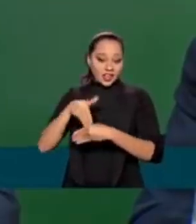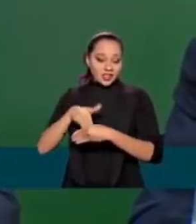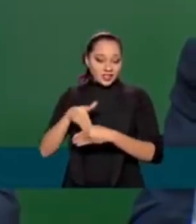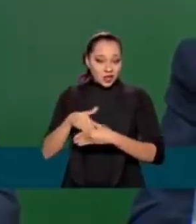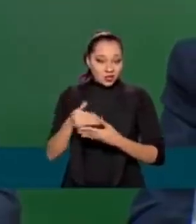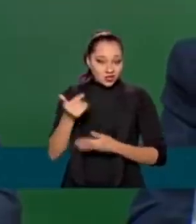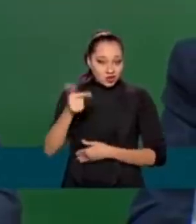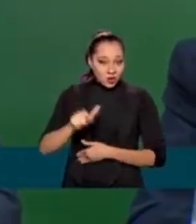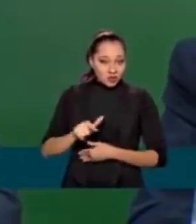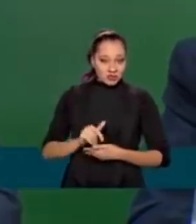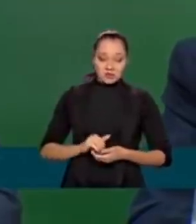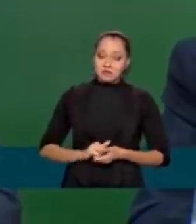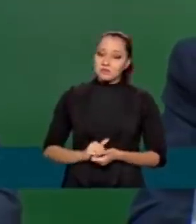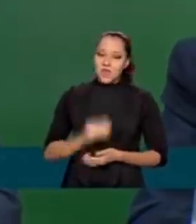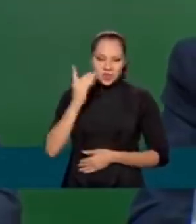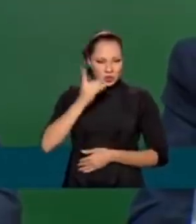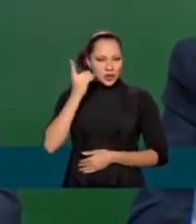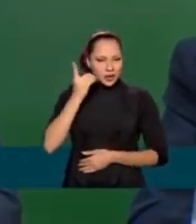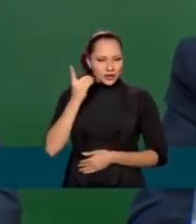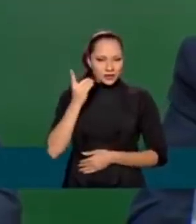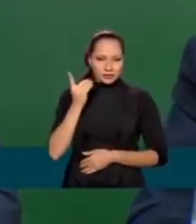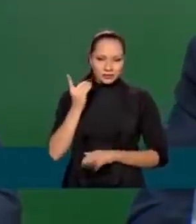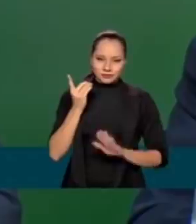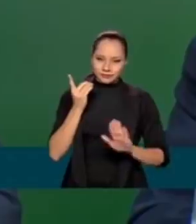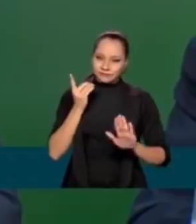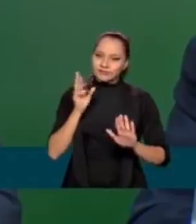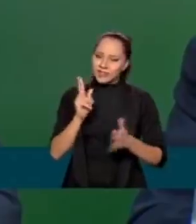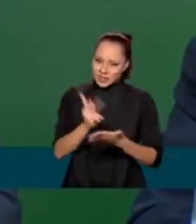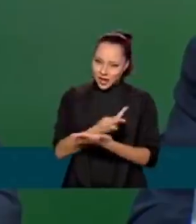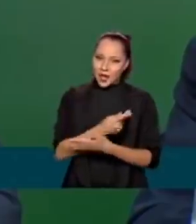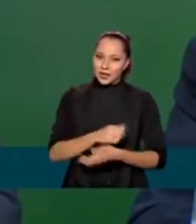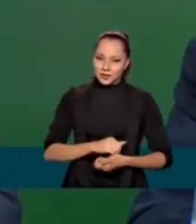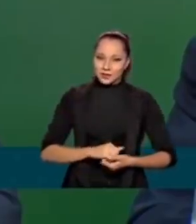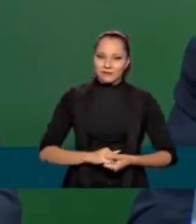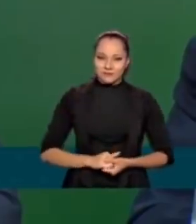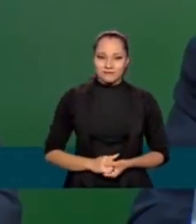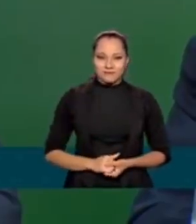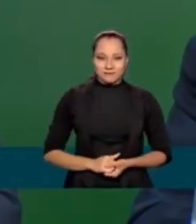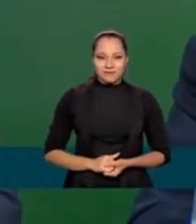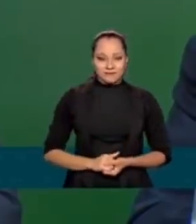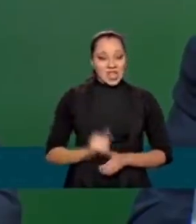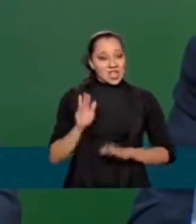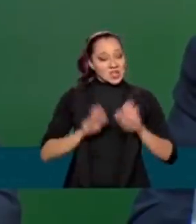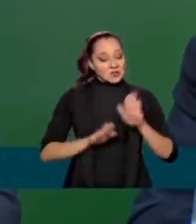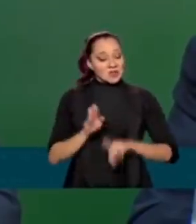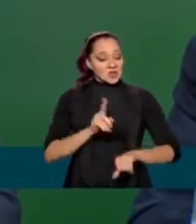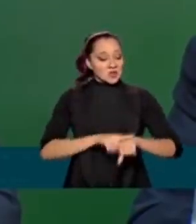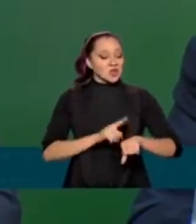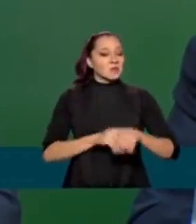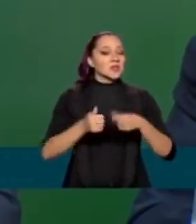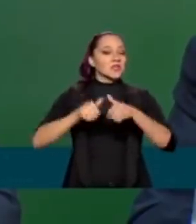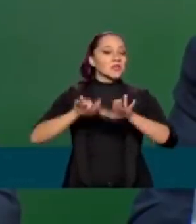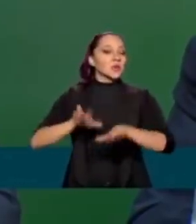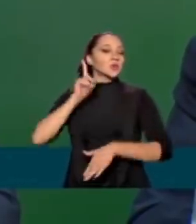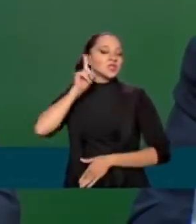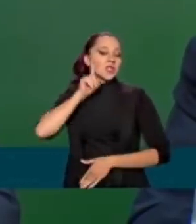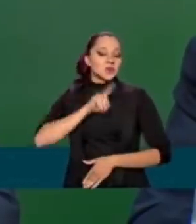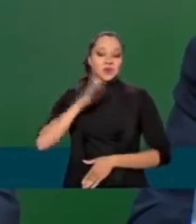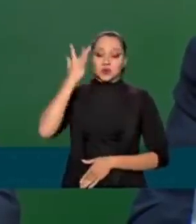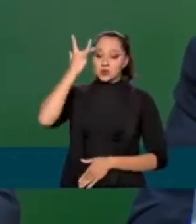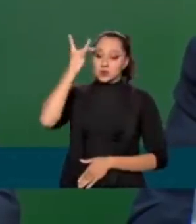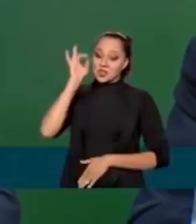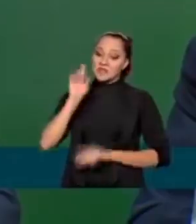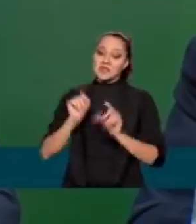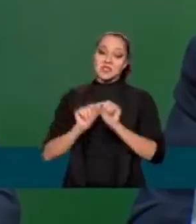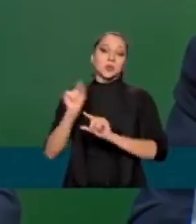reeleição, deputado, o senhor errou. Talvez o tempo que o senhor passou nos Estados Unidos, eu não sei fazendo o